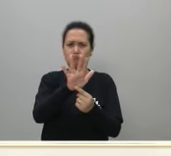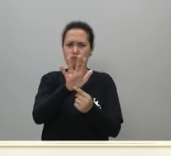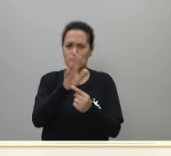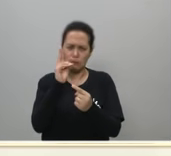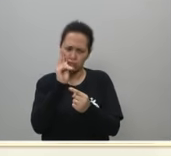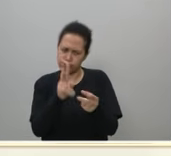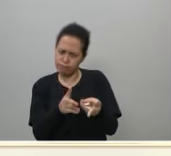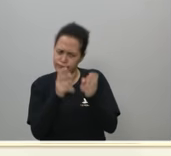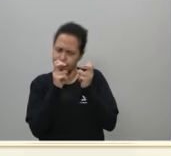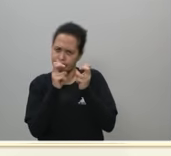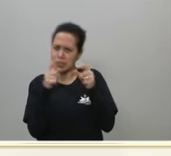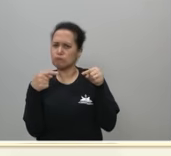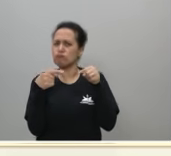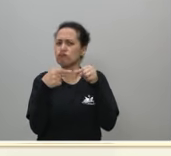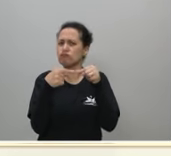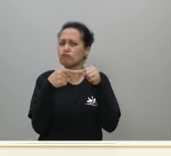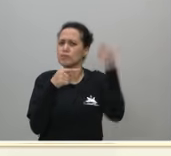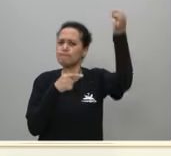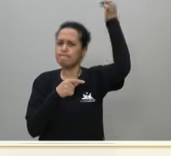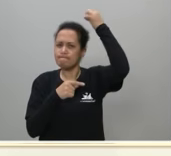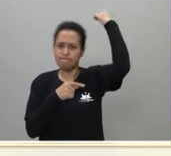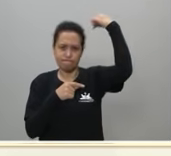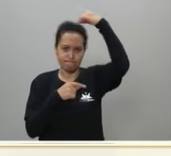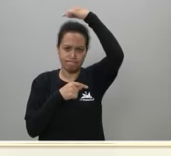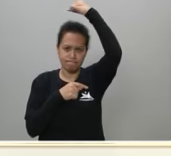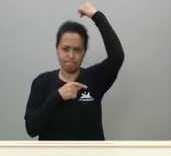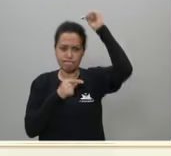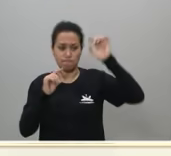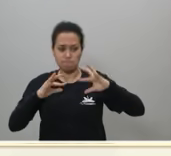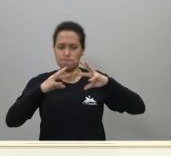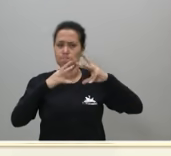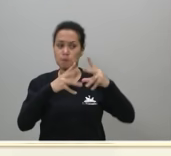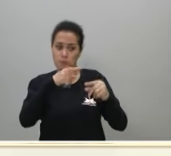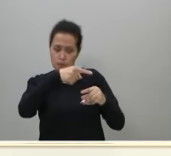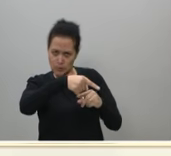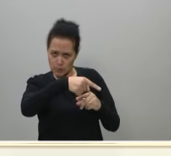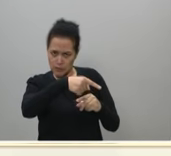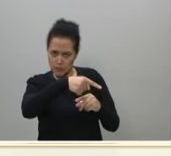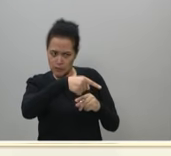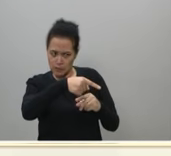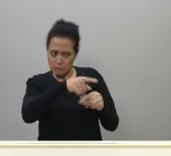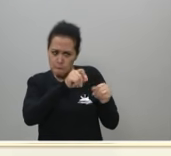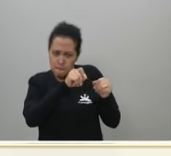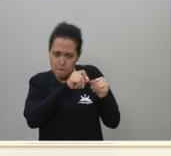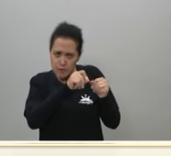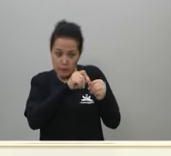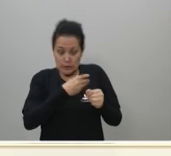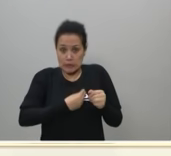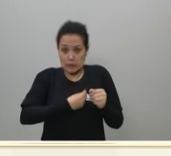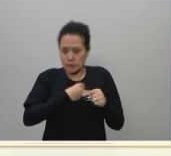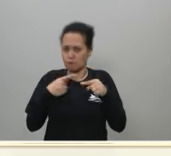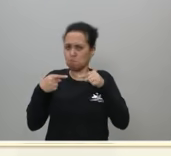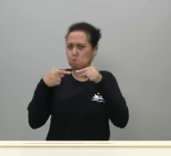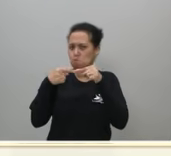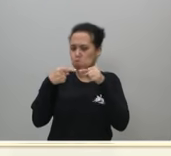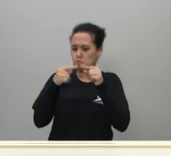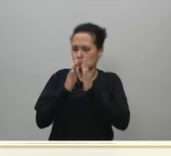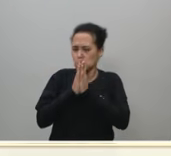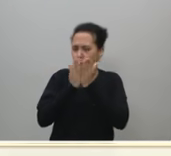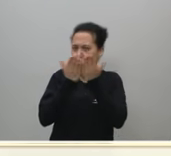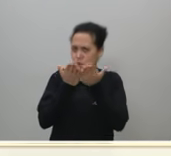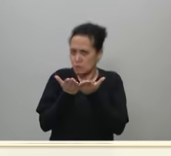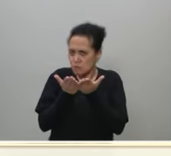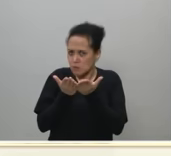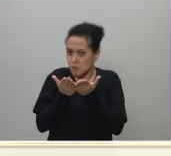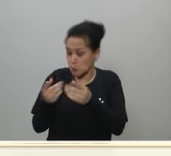Santo, é se aquilo que ela faz, aquilo que ela fala, está de acordo com a palavra e a